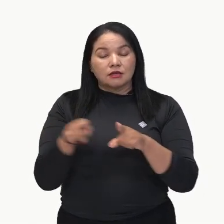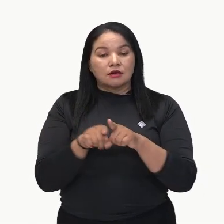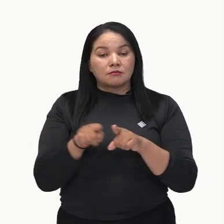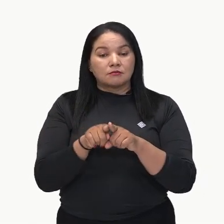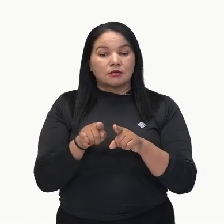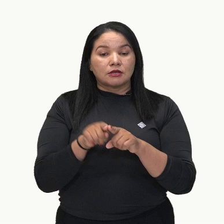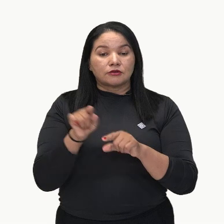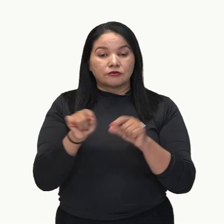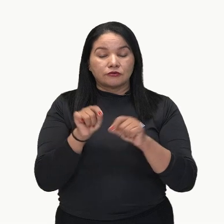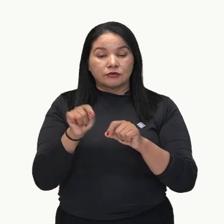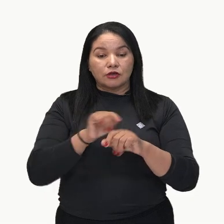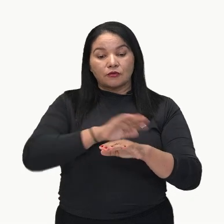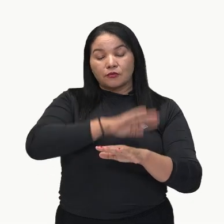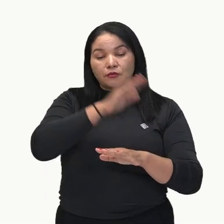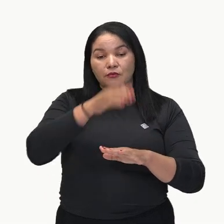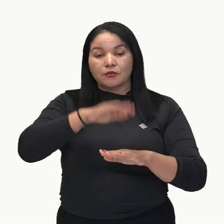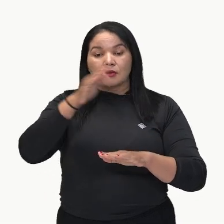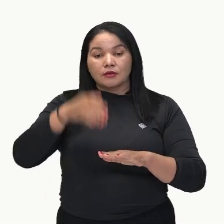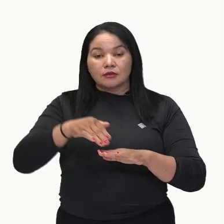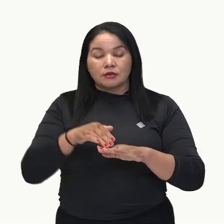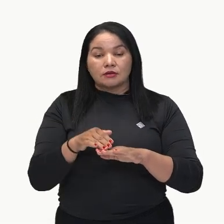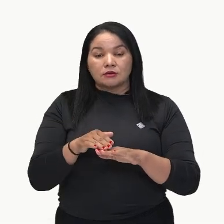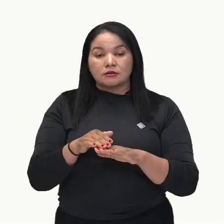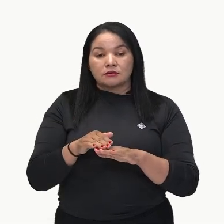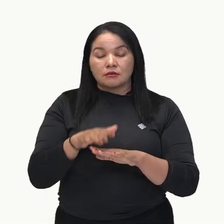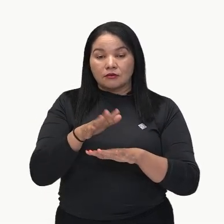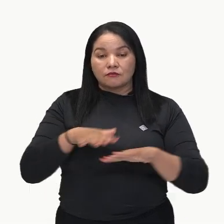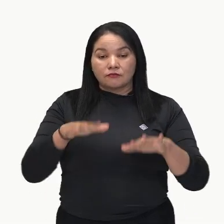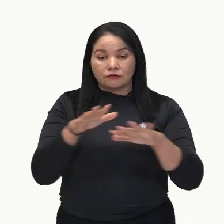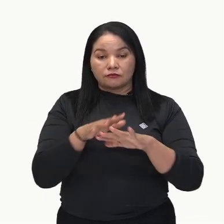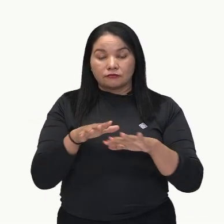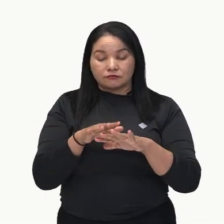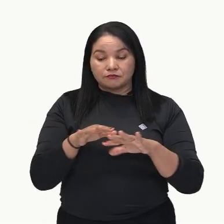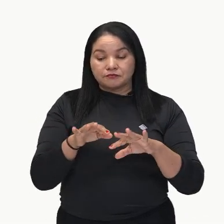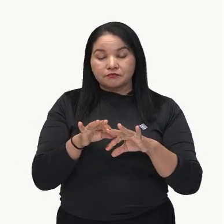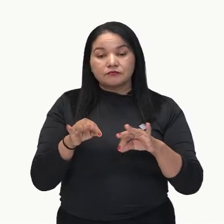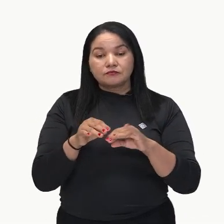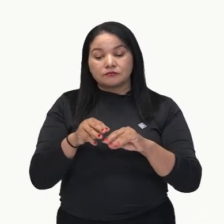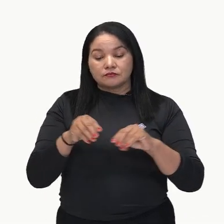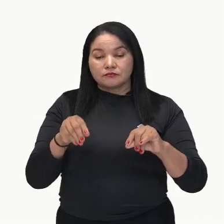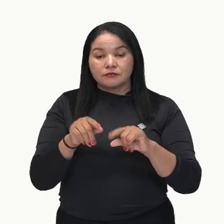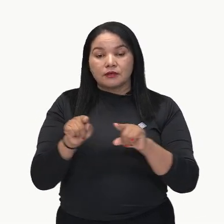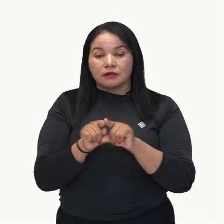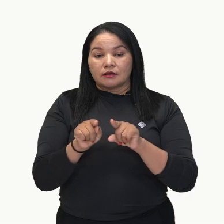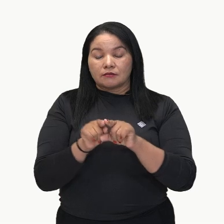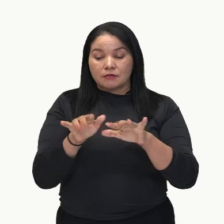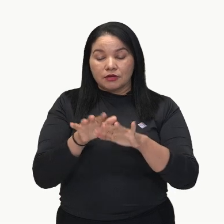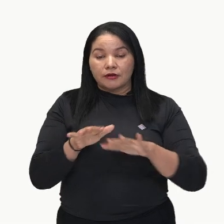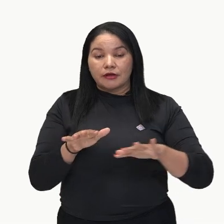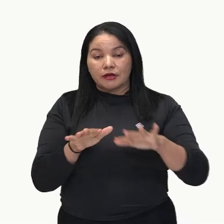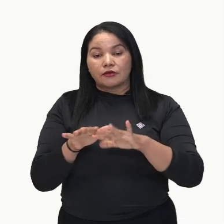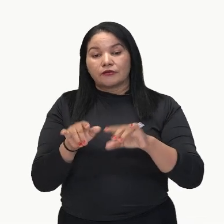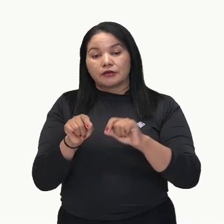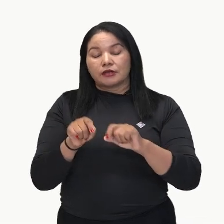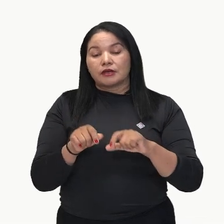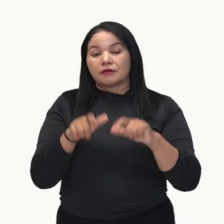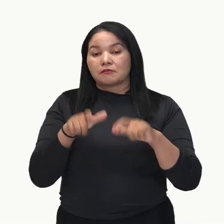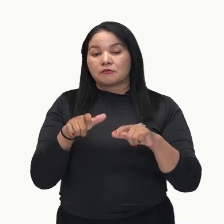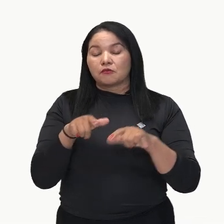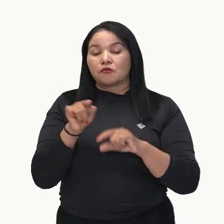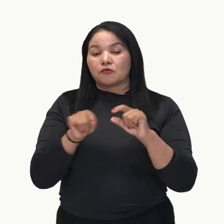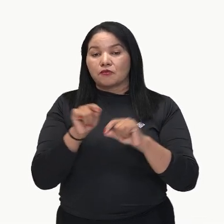o relevo, né, a parte geológica do Oriente Médio, gente, essa região, ela acaba, né,